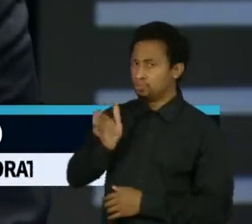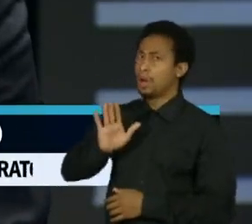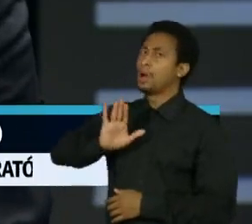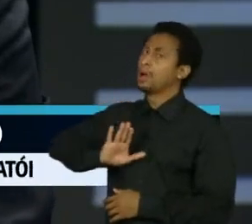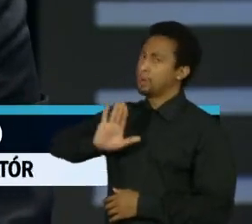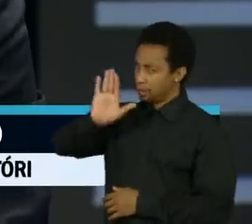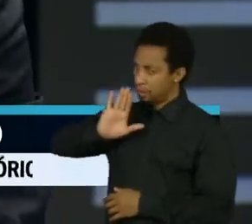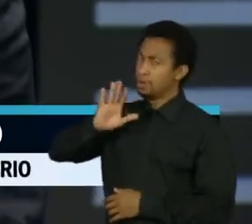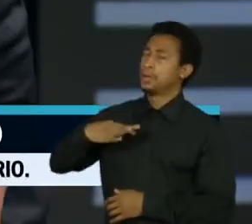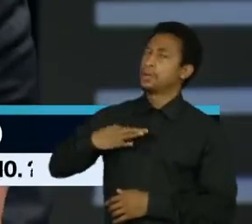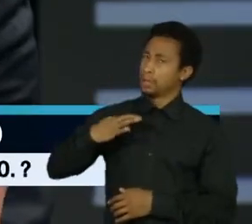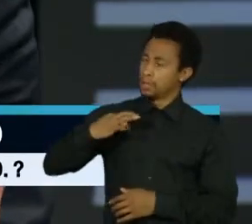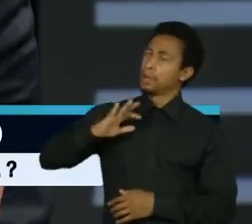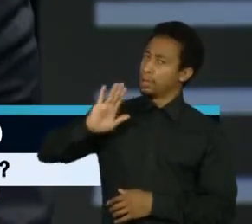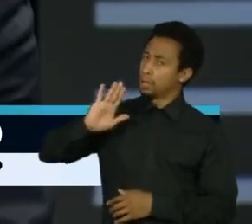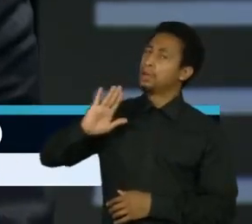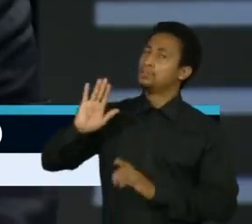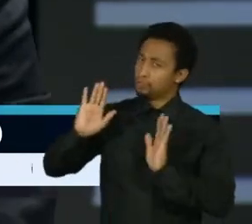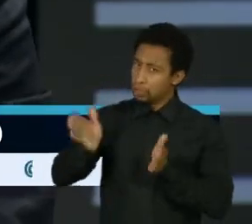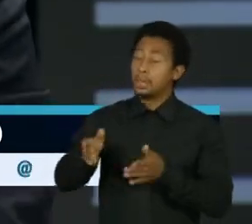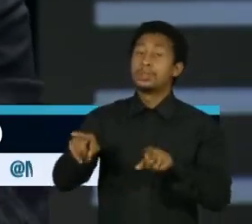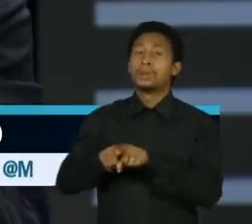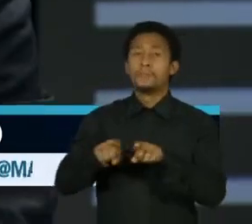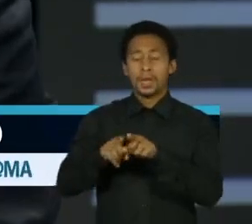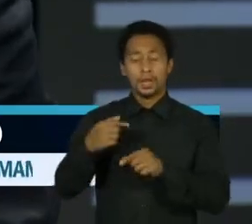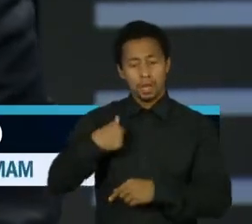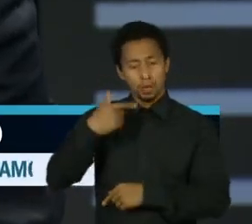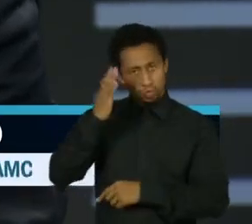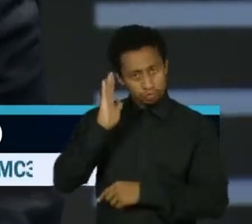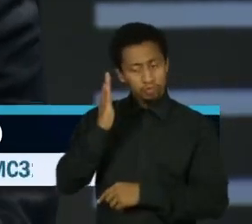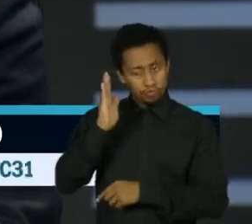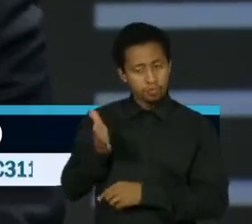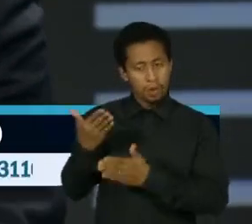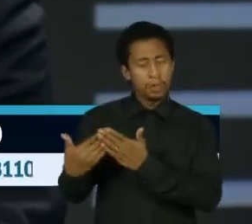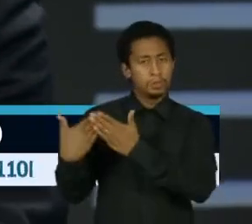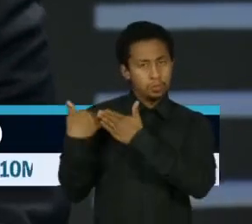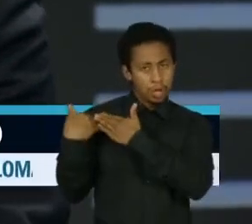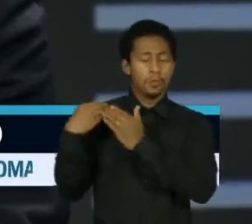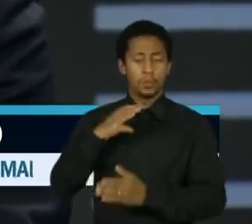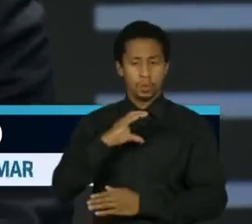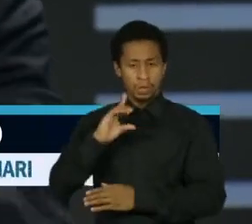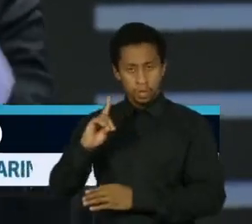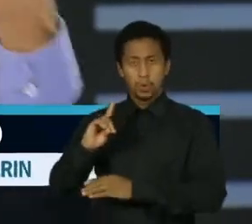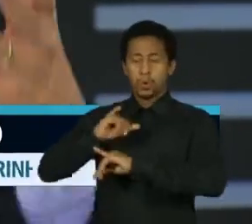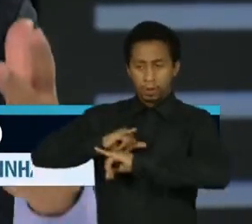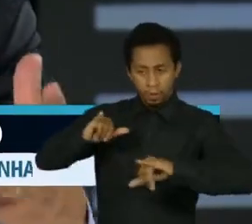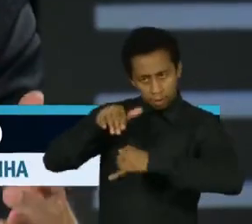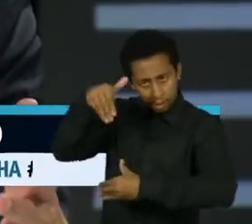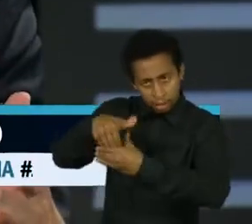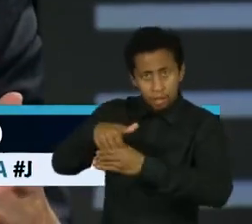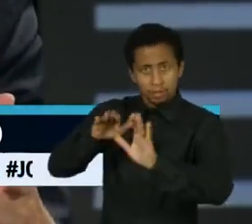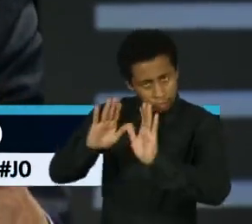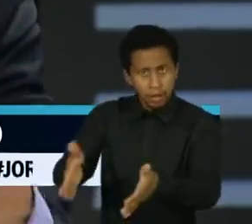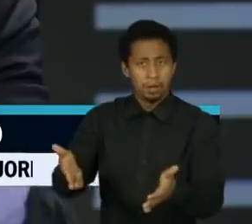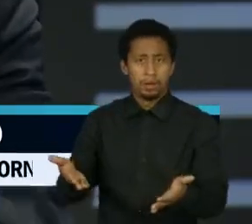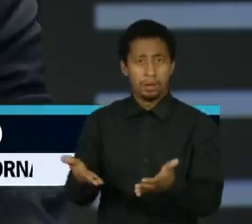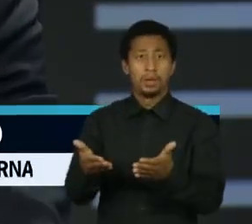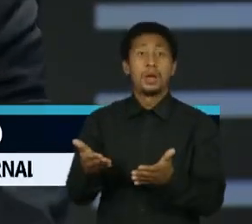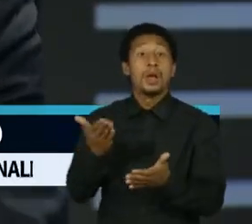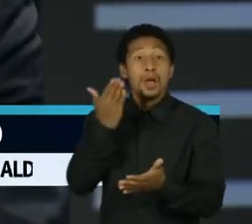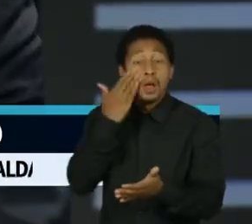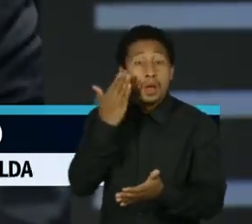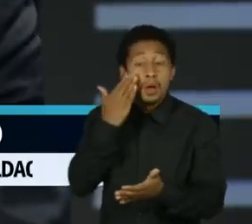que já medir parlamentar não tem sentido aprovar essa montanha de dinheiro